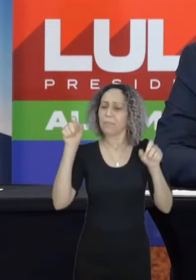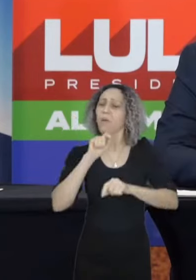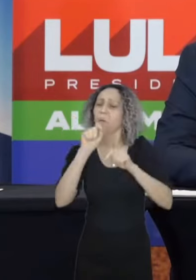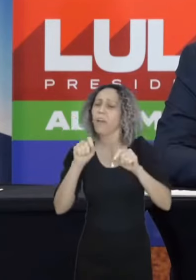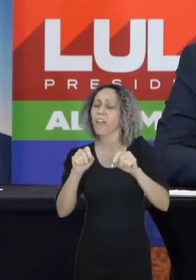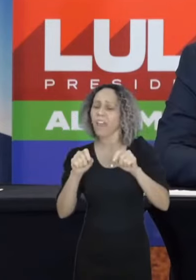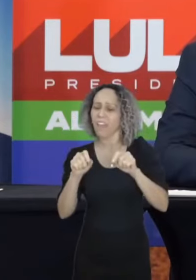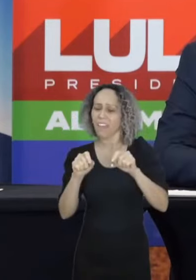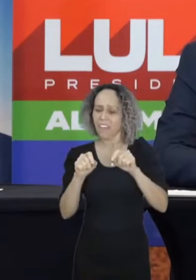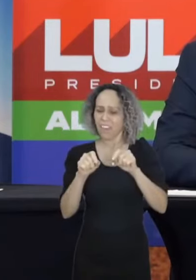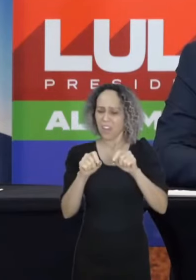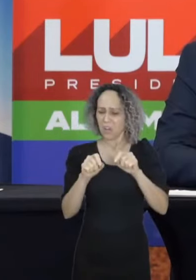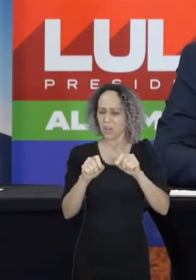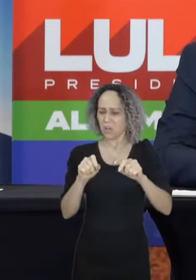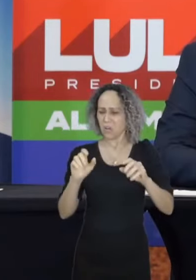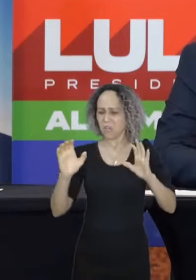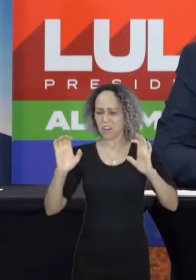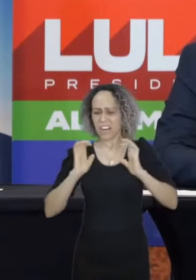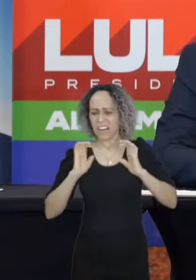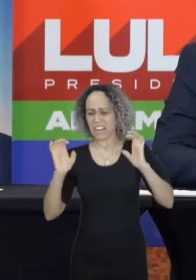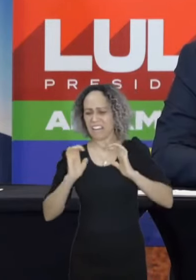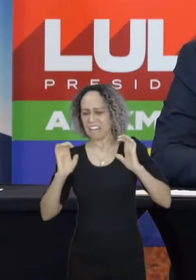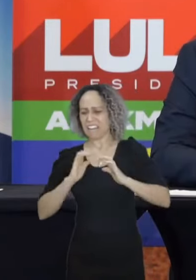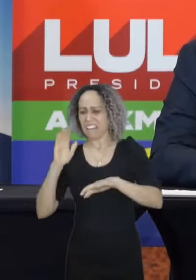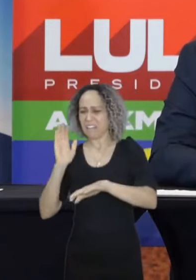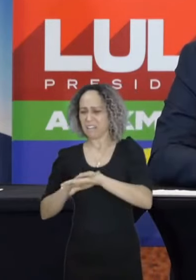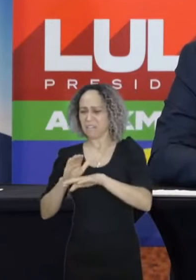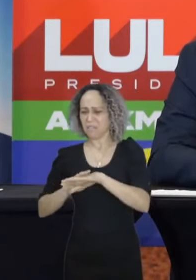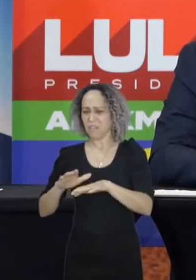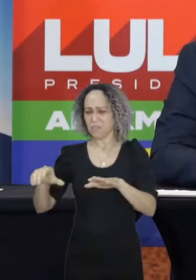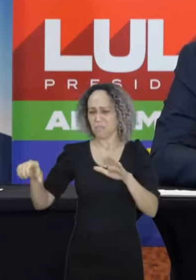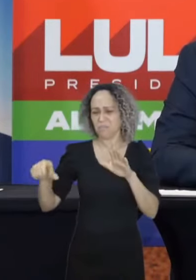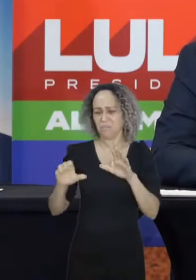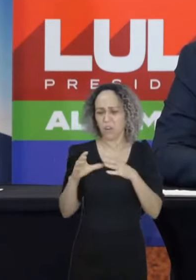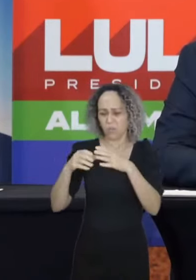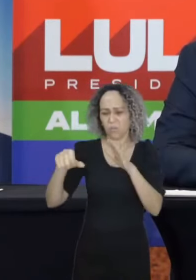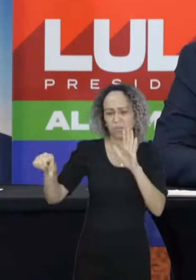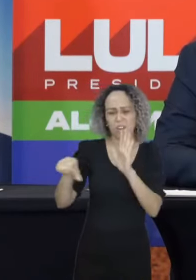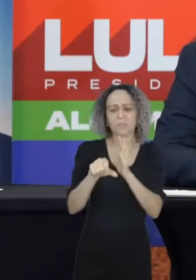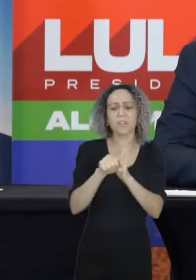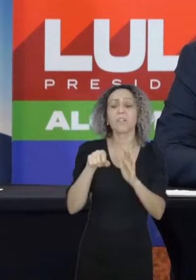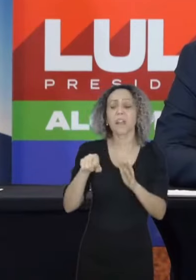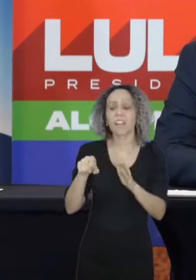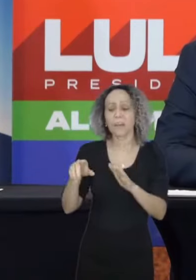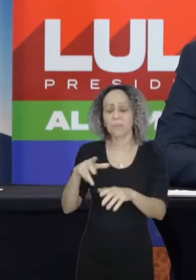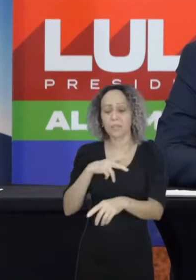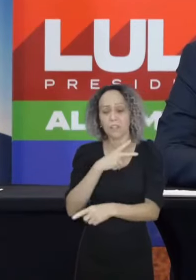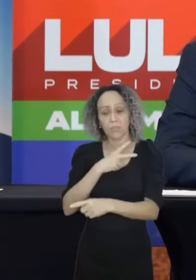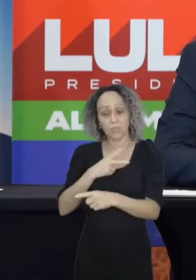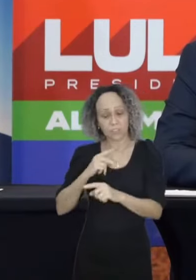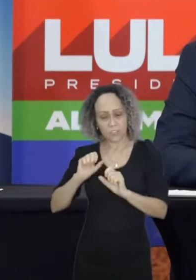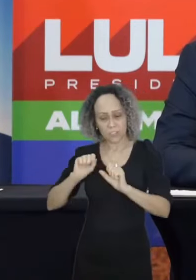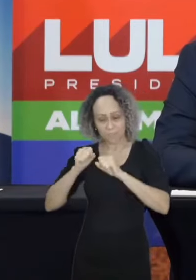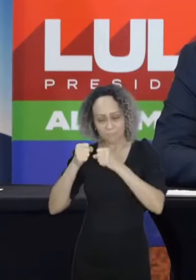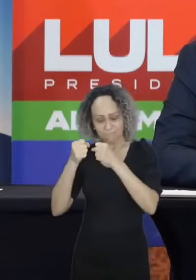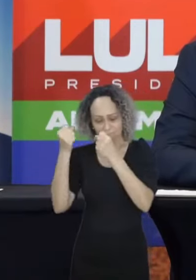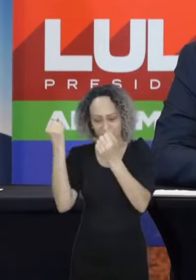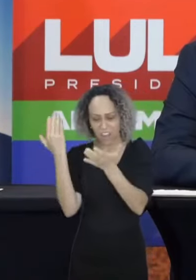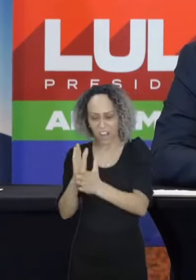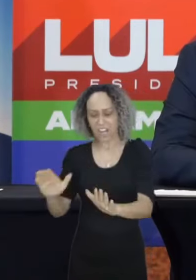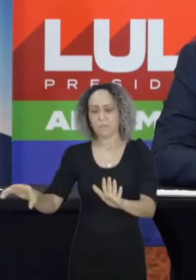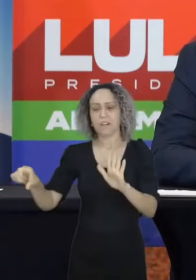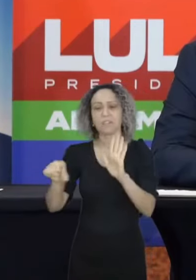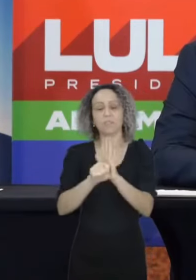vencê-las. Reorganizar o sistema penitenciário, separando presos por grau de periculosidade, com